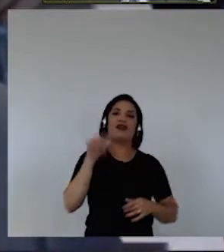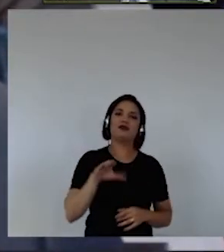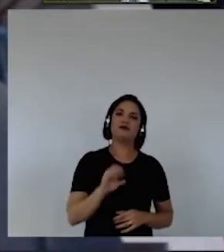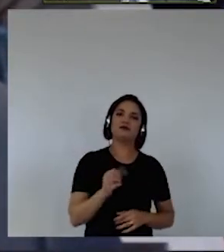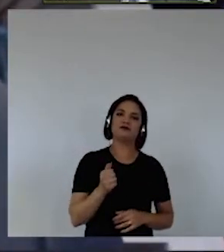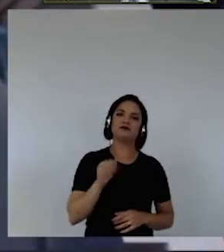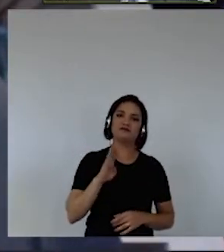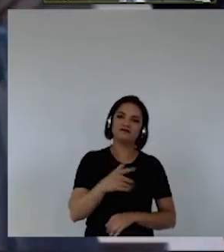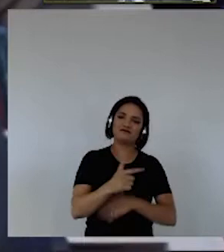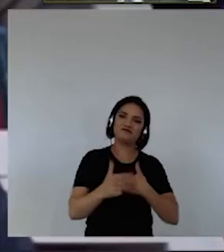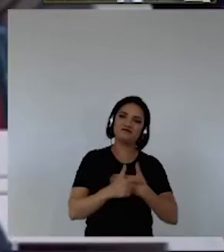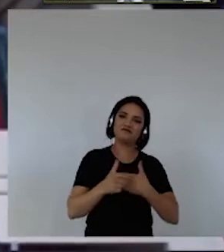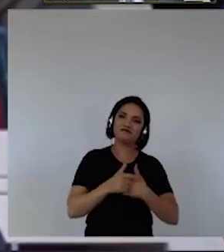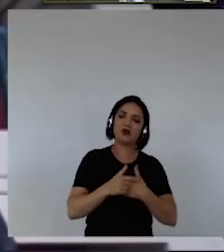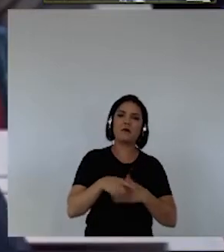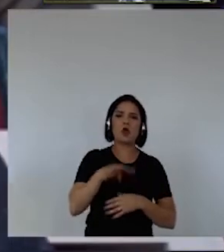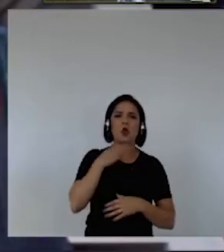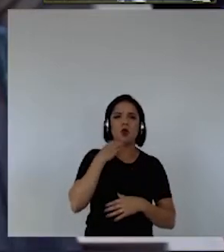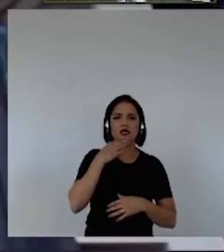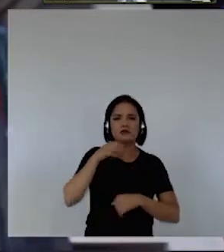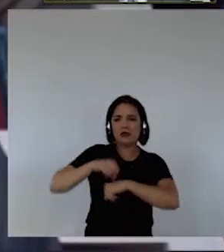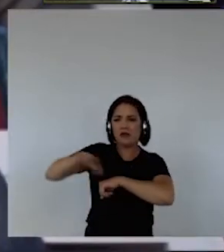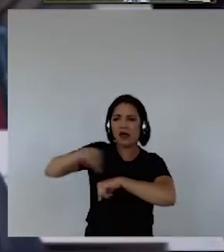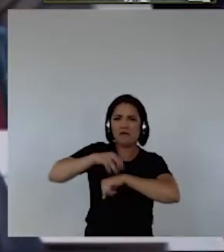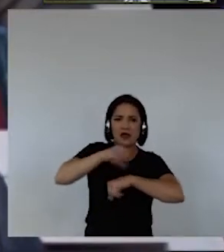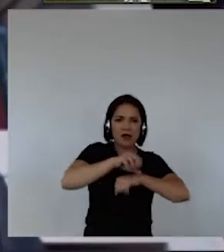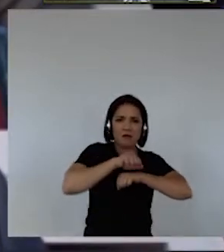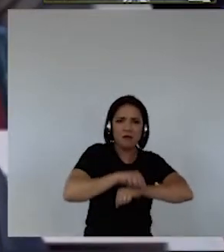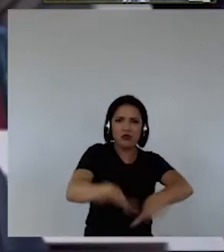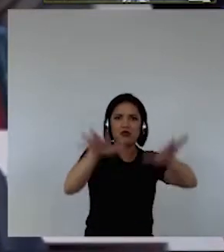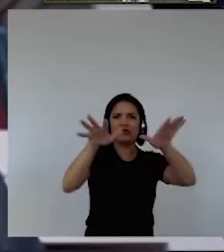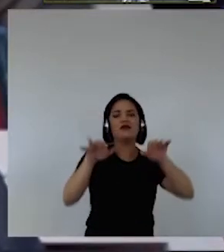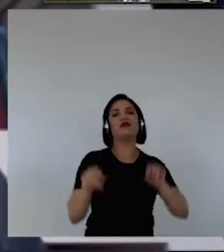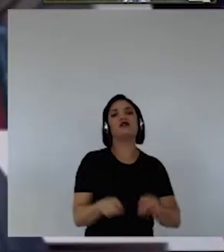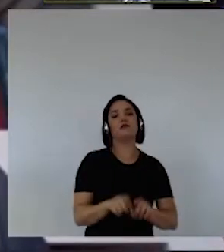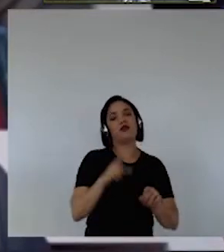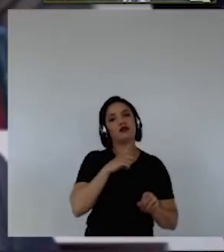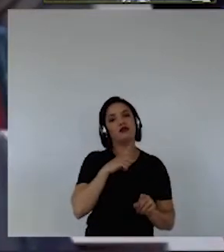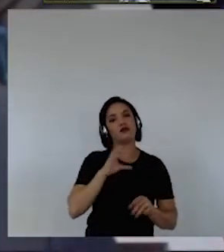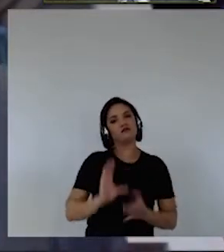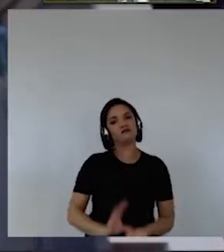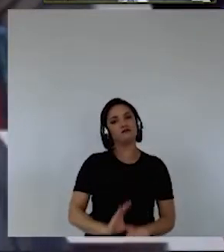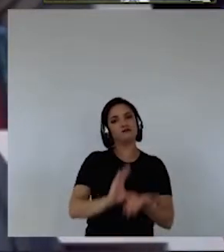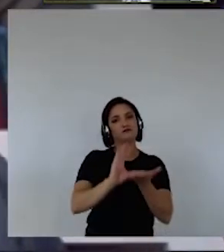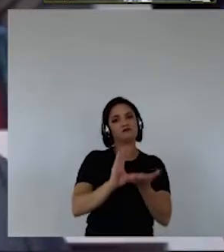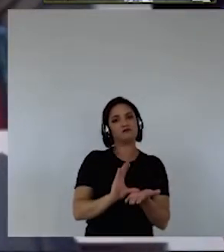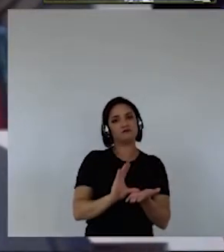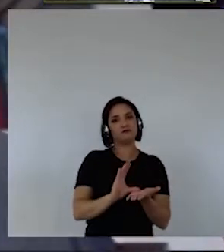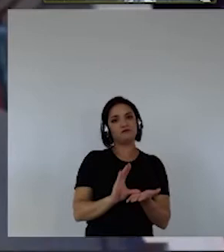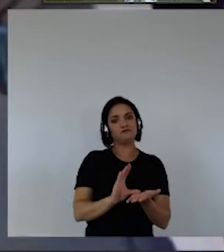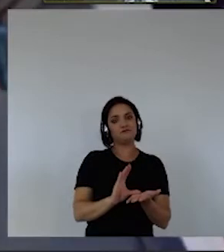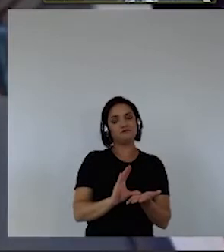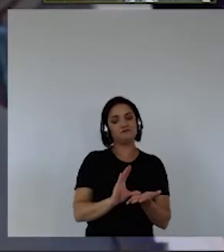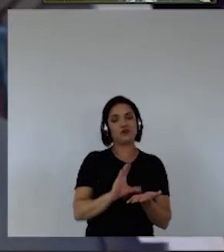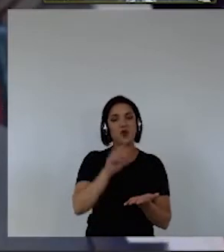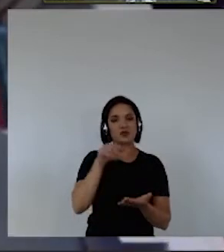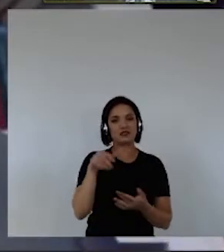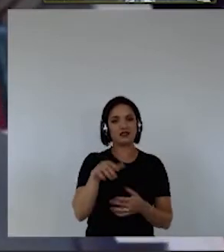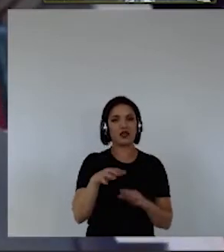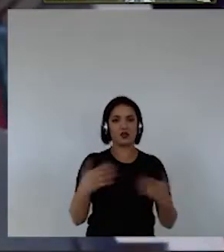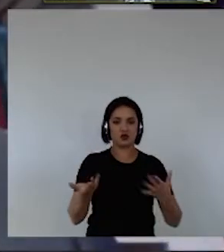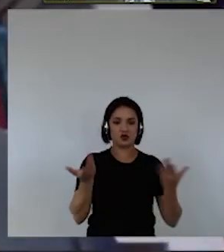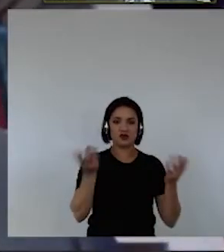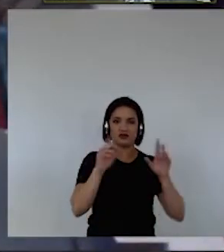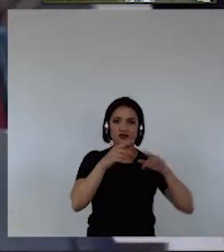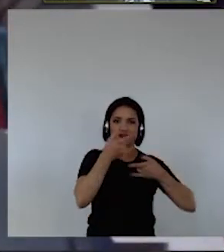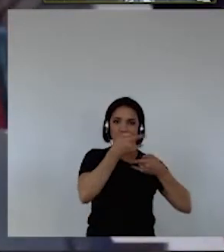Espalhar conhecimento, capacitar o advogado. E aqui, temos aqui conselheiros que honram